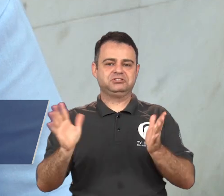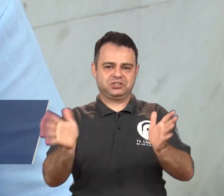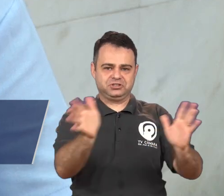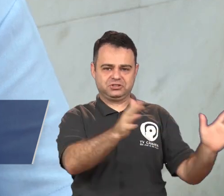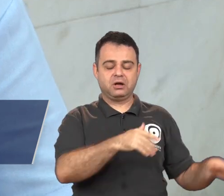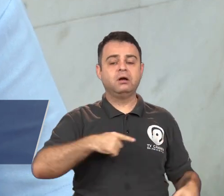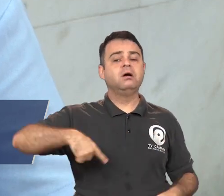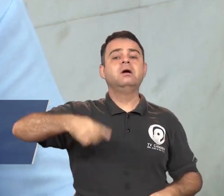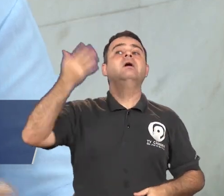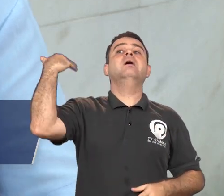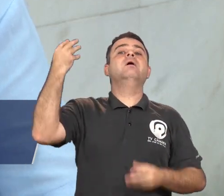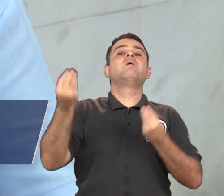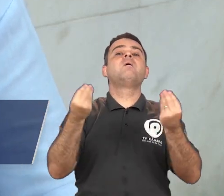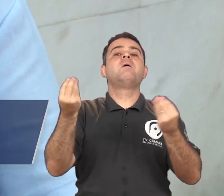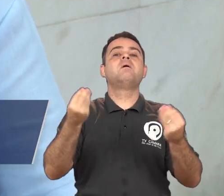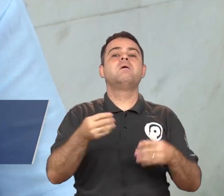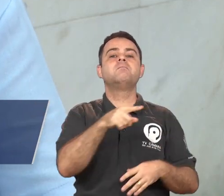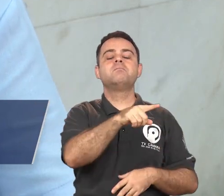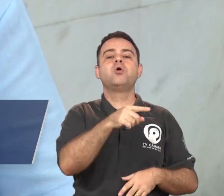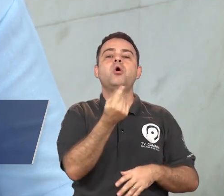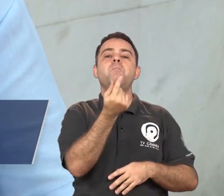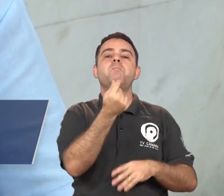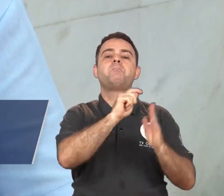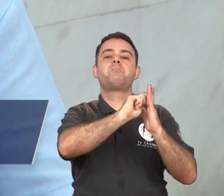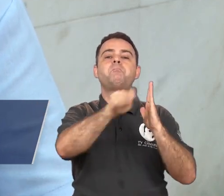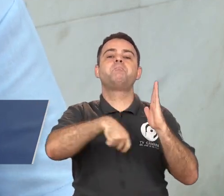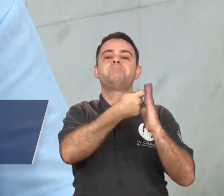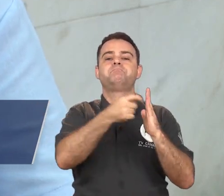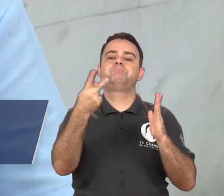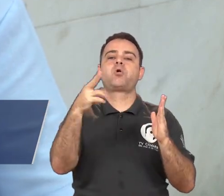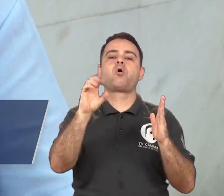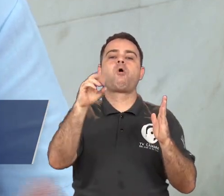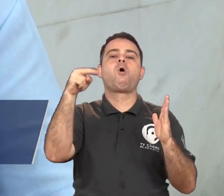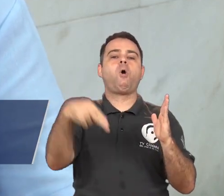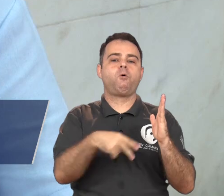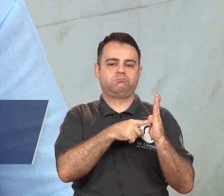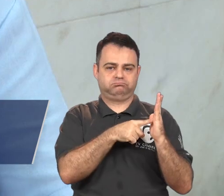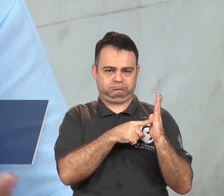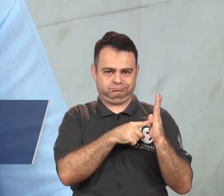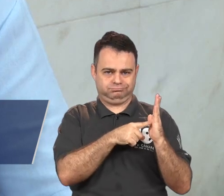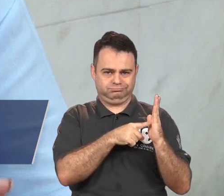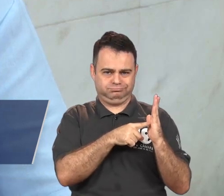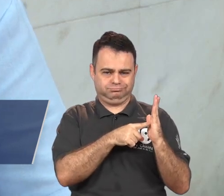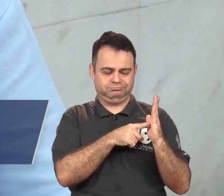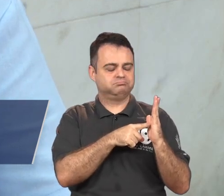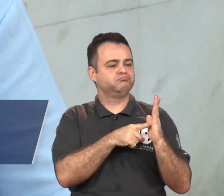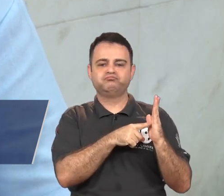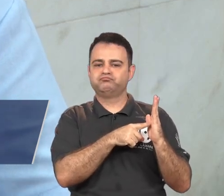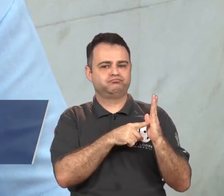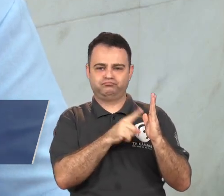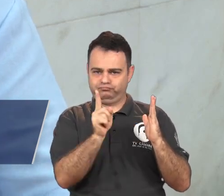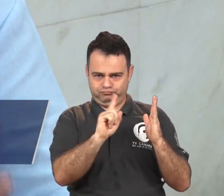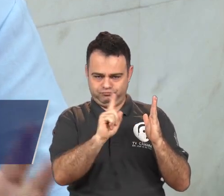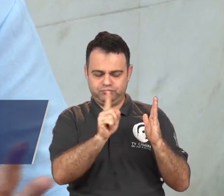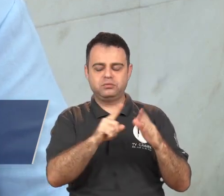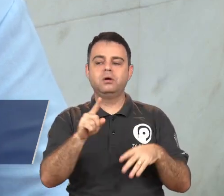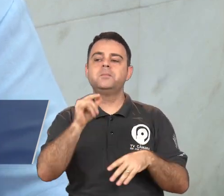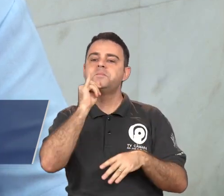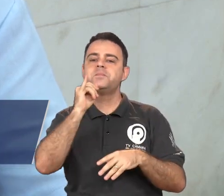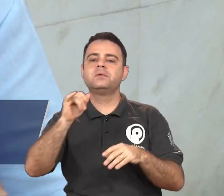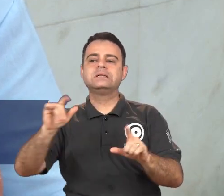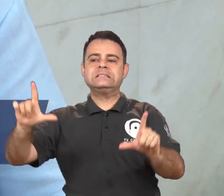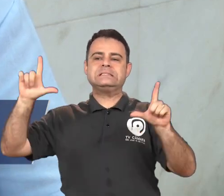atrás com o PROCON, como aconteceu com a lei de cinema, para que fosse cumprida. Todos